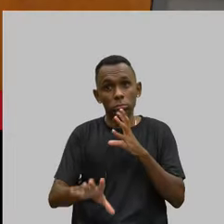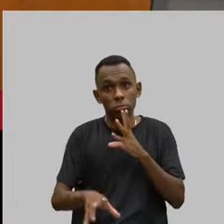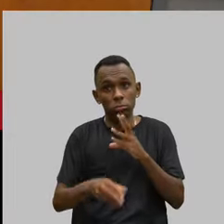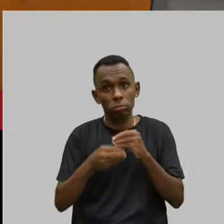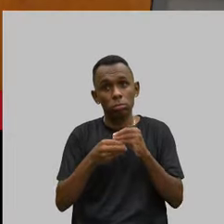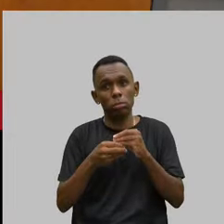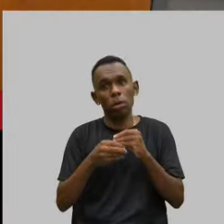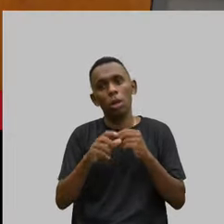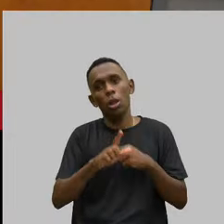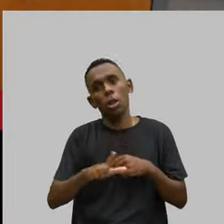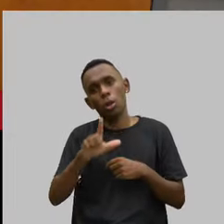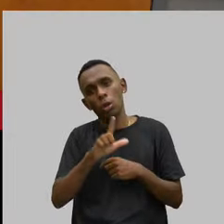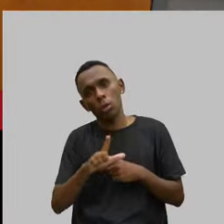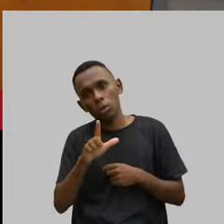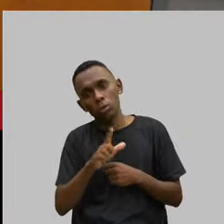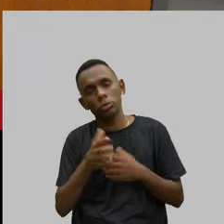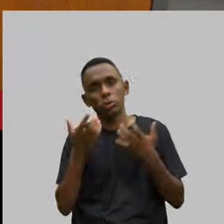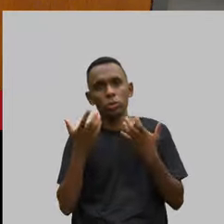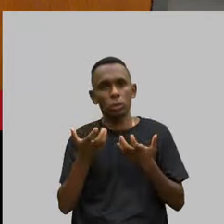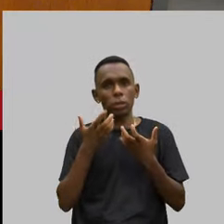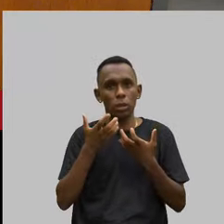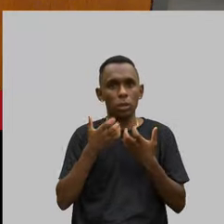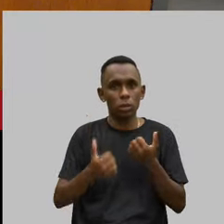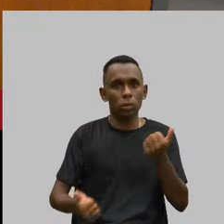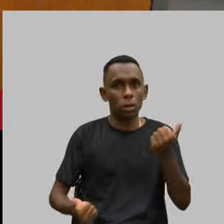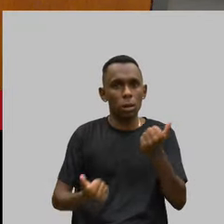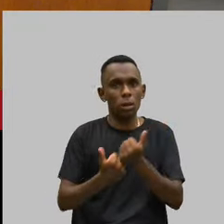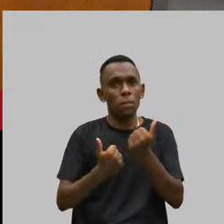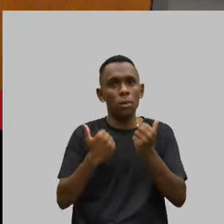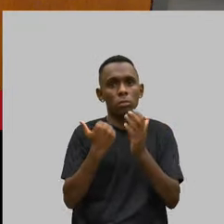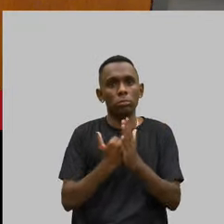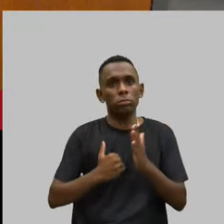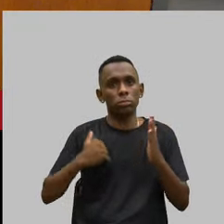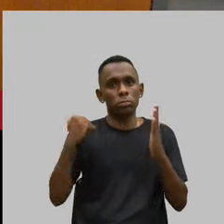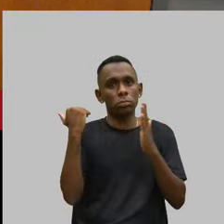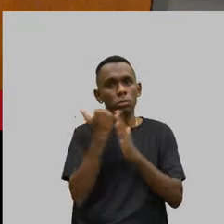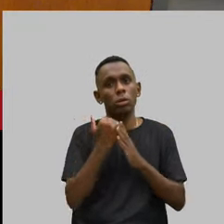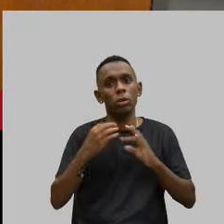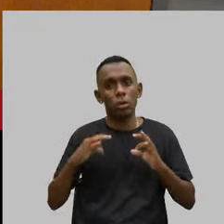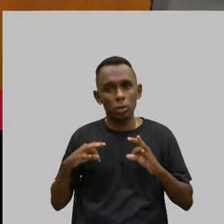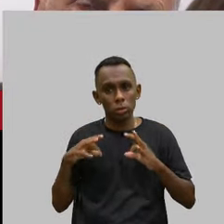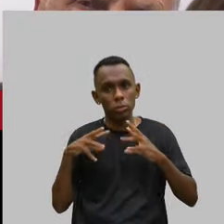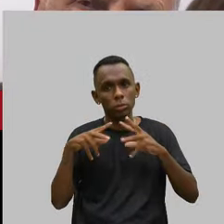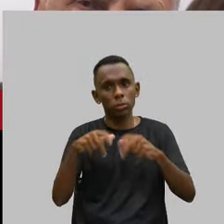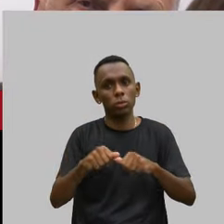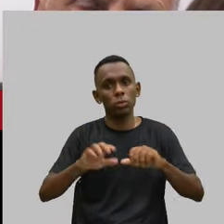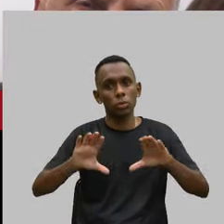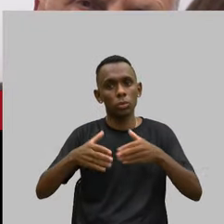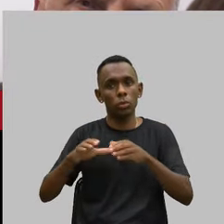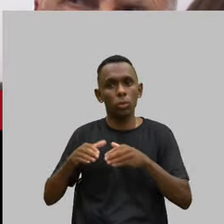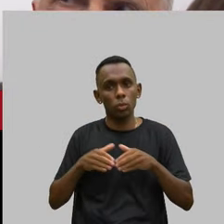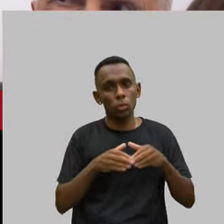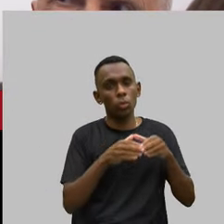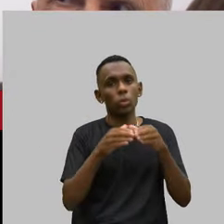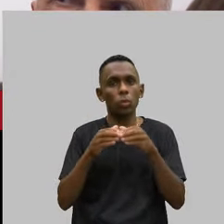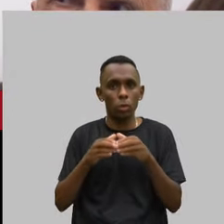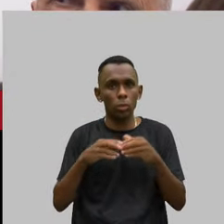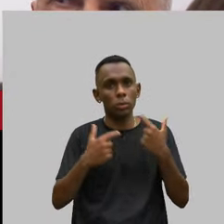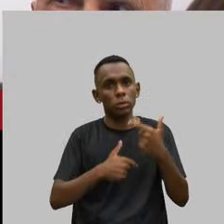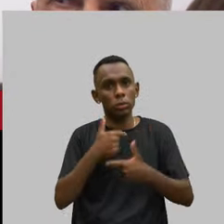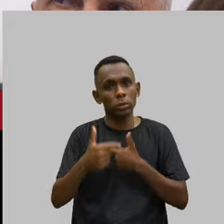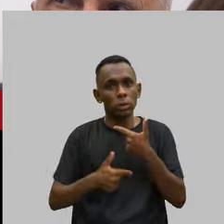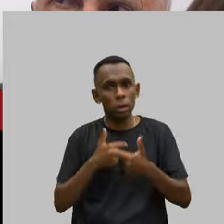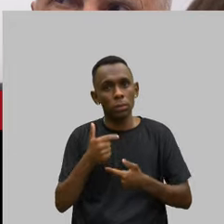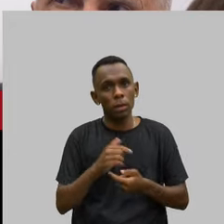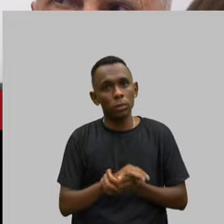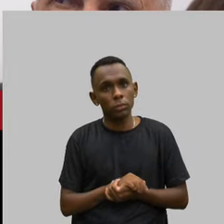óbvio que gostaríamos de ter uma recomposição muito maior de todos os servidores todas as as classes e áreas de atuação